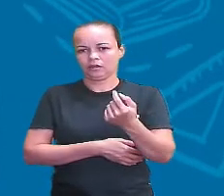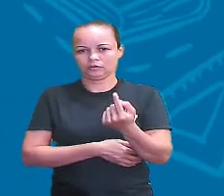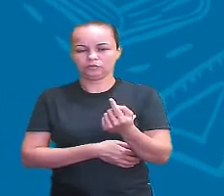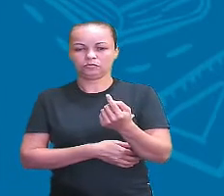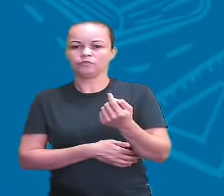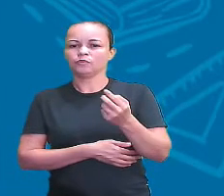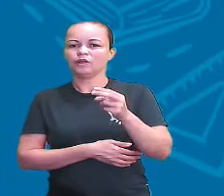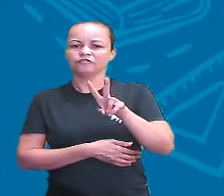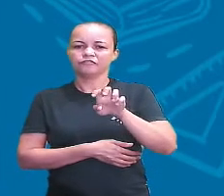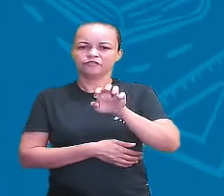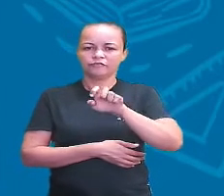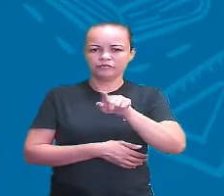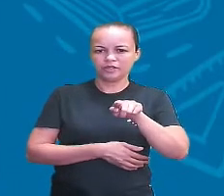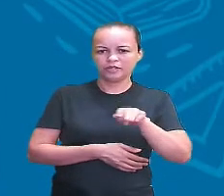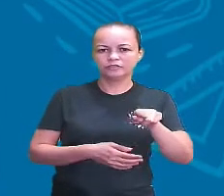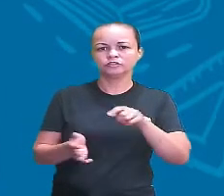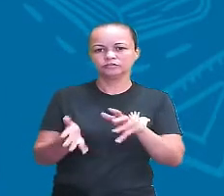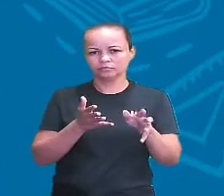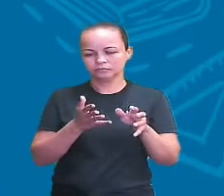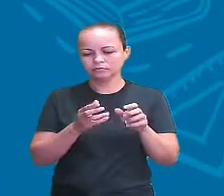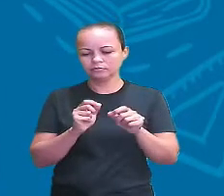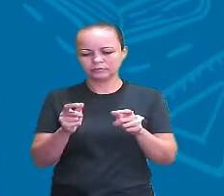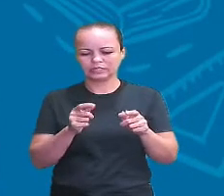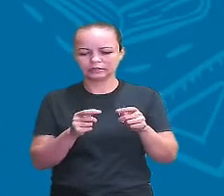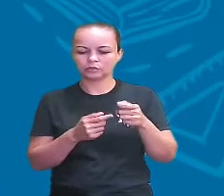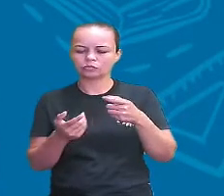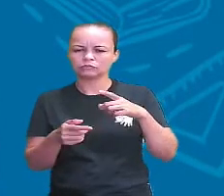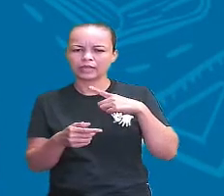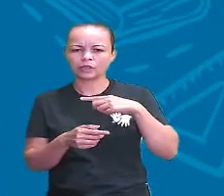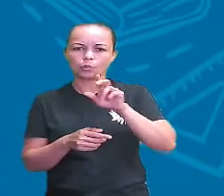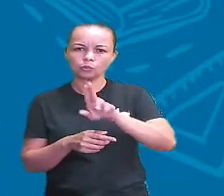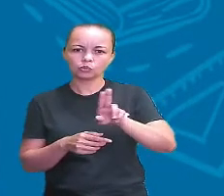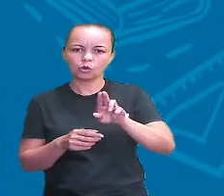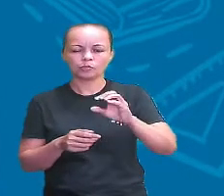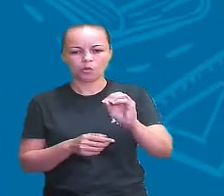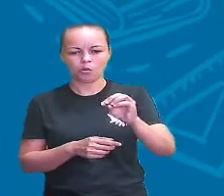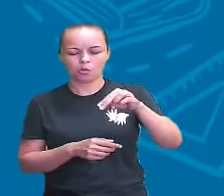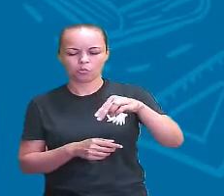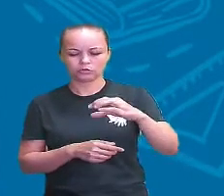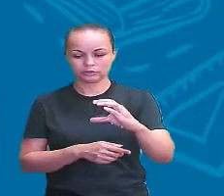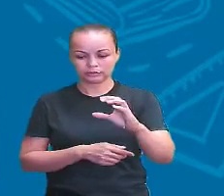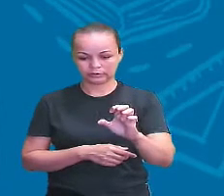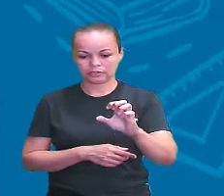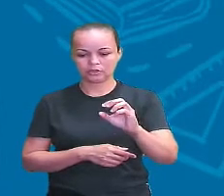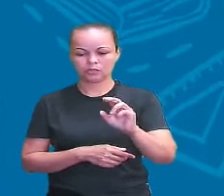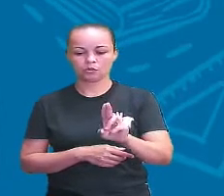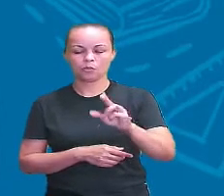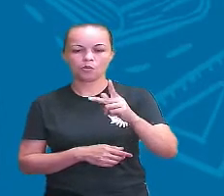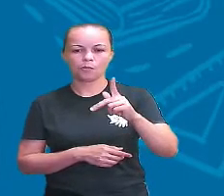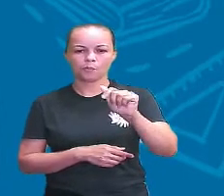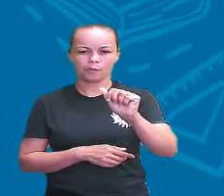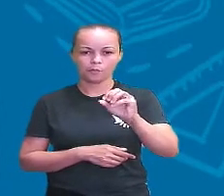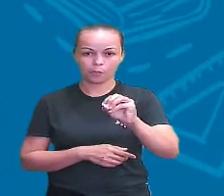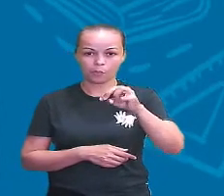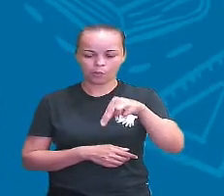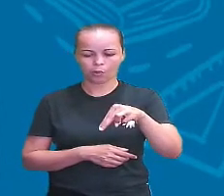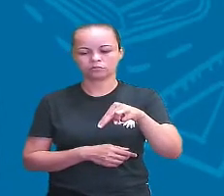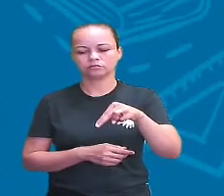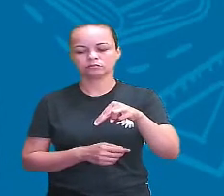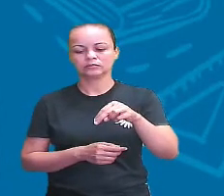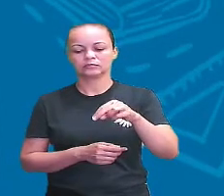ver com frequência não, tá? Então, é bom a gente ficar ligadinho, principalmente nessa expressão, quando a gente estiver vendo aí histórias, e essas